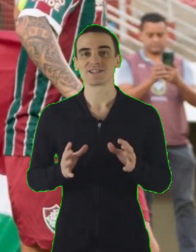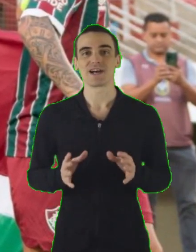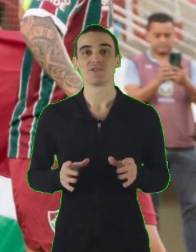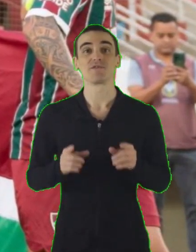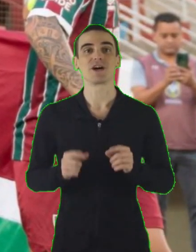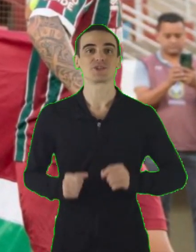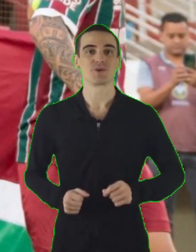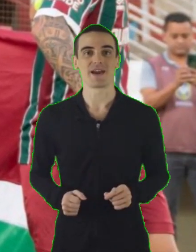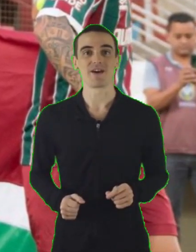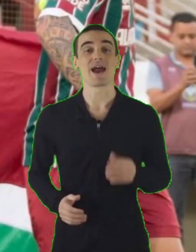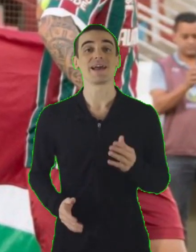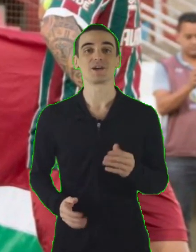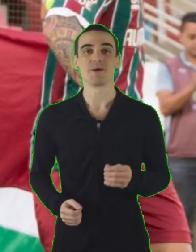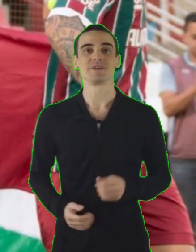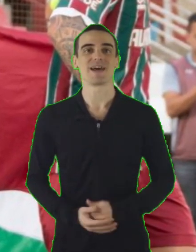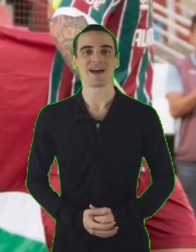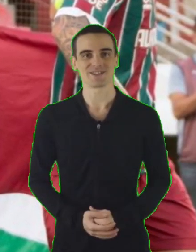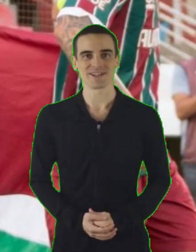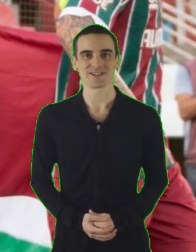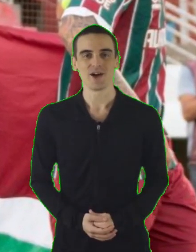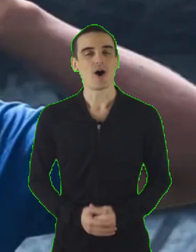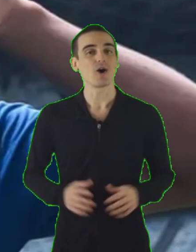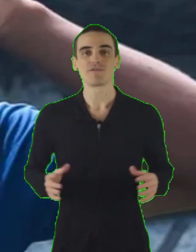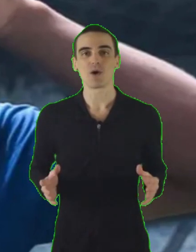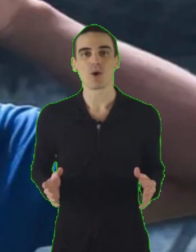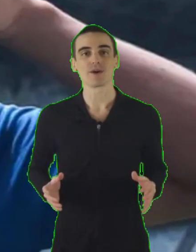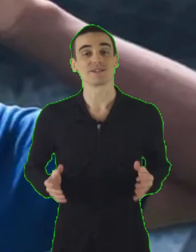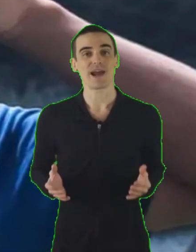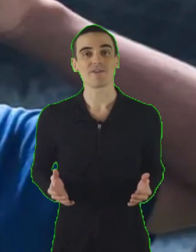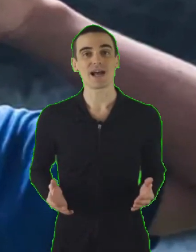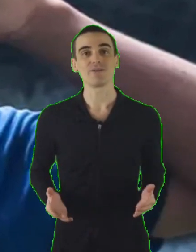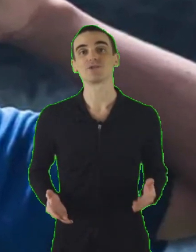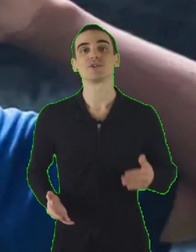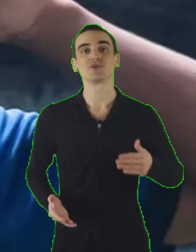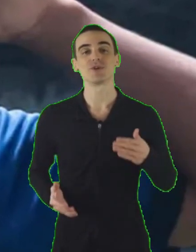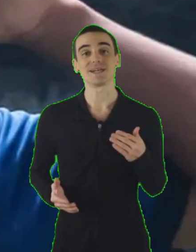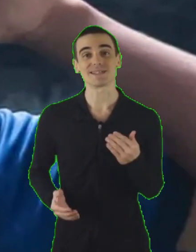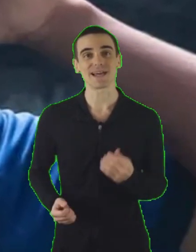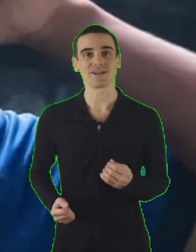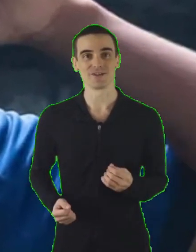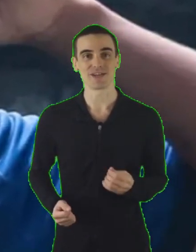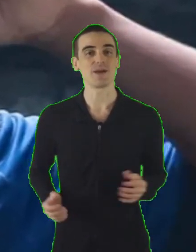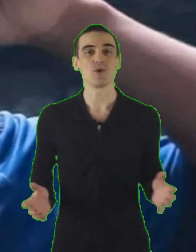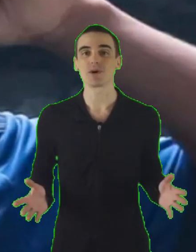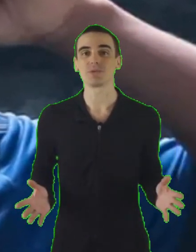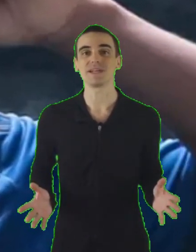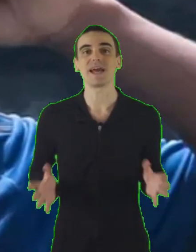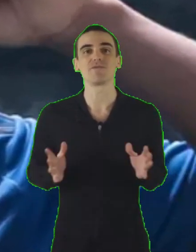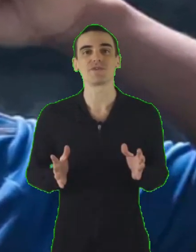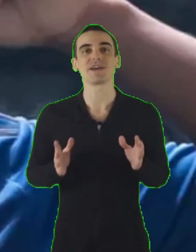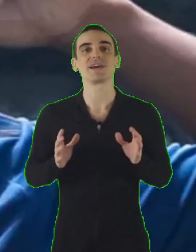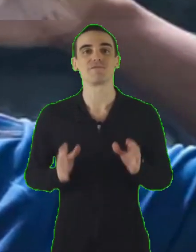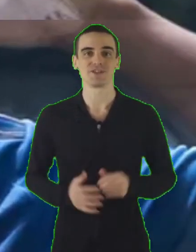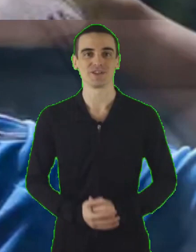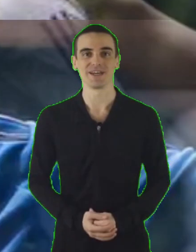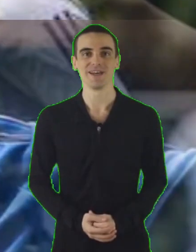empresário do atacante esteve em BH na última semana e se reuniu com o Cruzeiro, além de acompanhar o atacante na assinatura do contrato com a mesma empresa de materiais esportivos